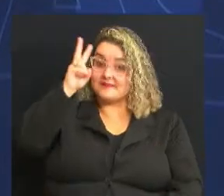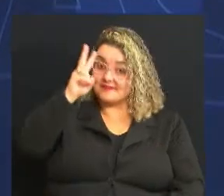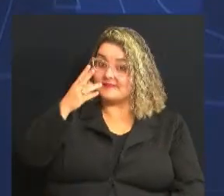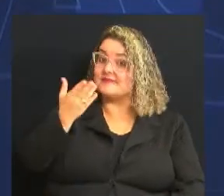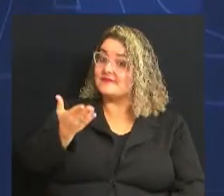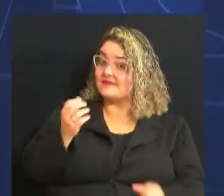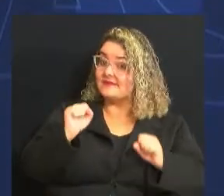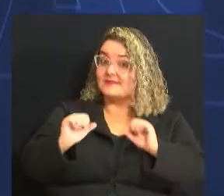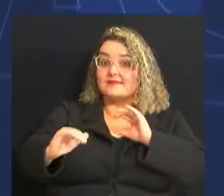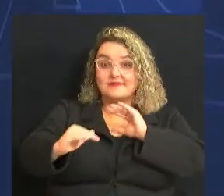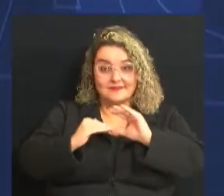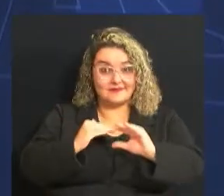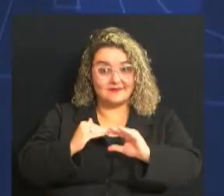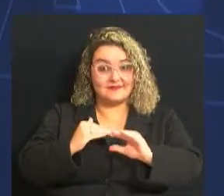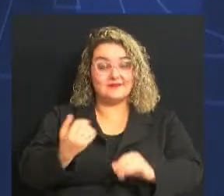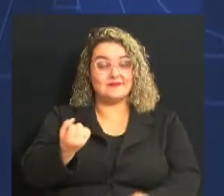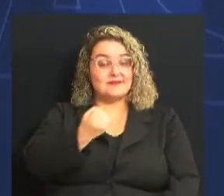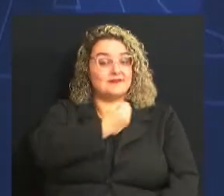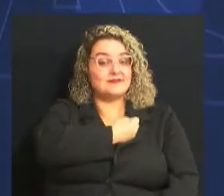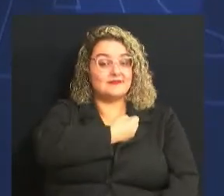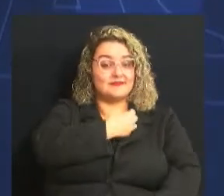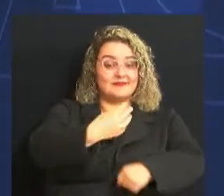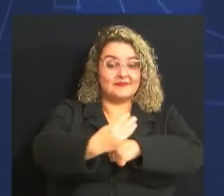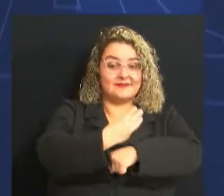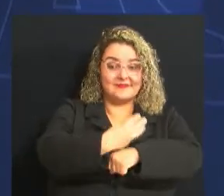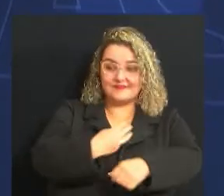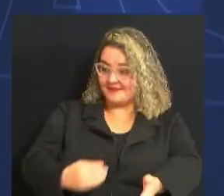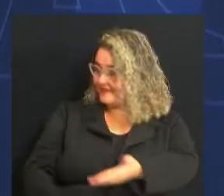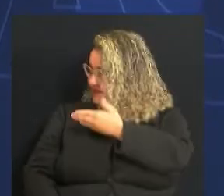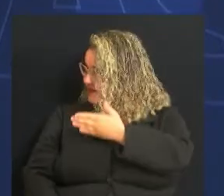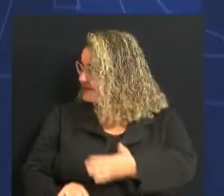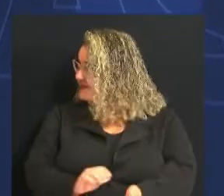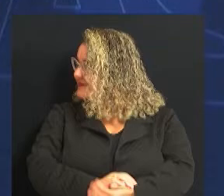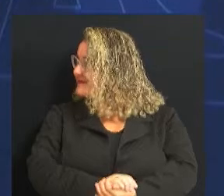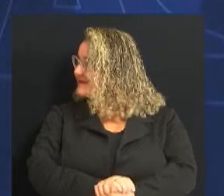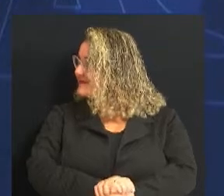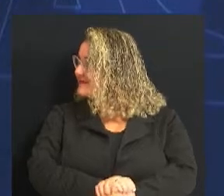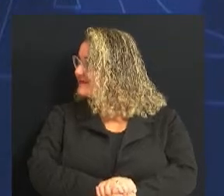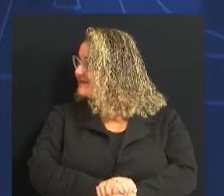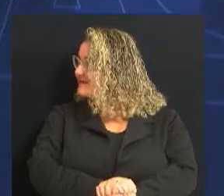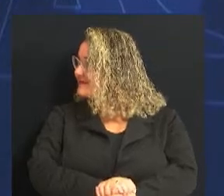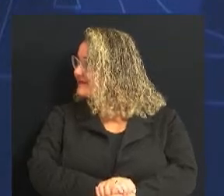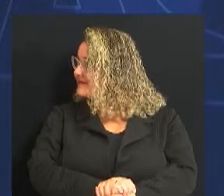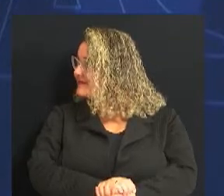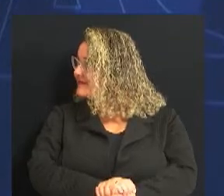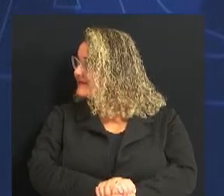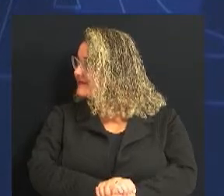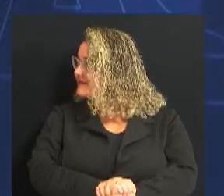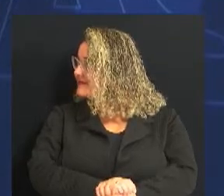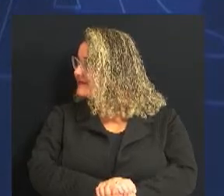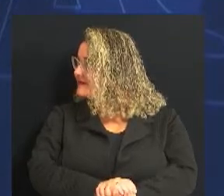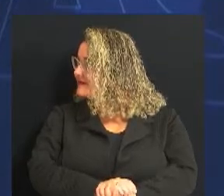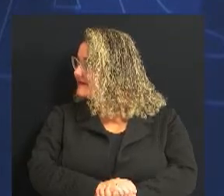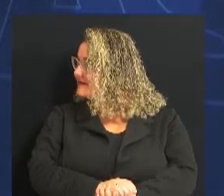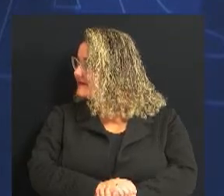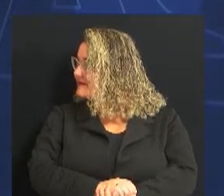pode participar através do número do nosso WhatsApp. 19 é o nosso DDD,